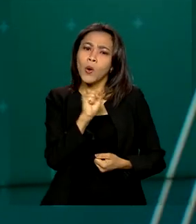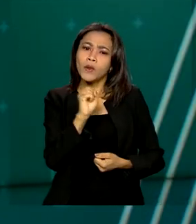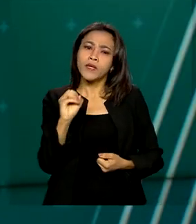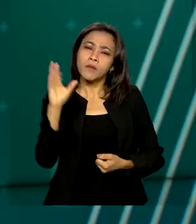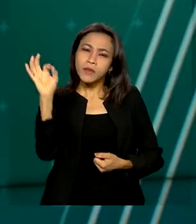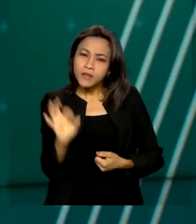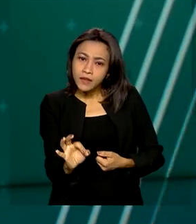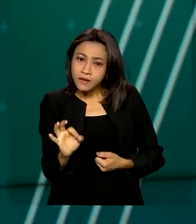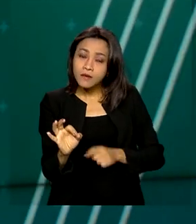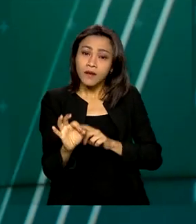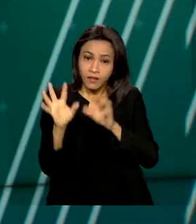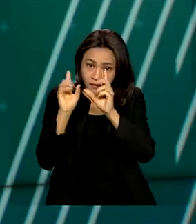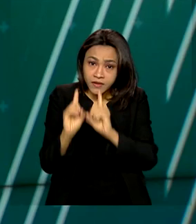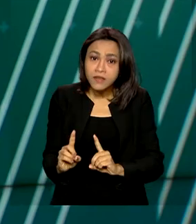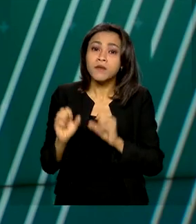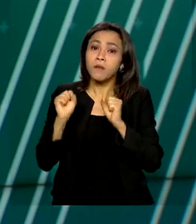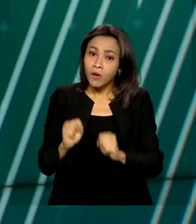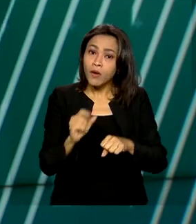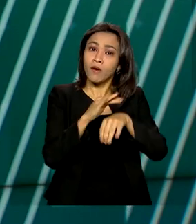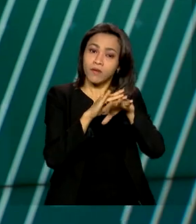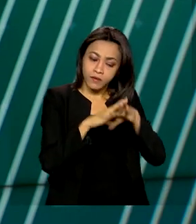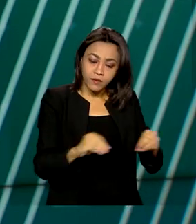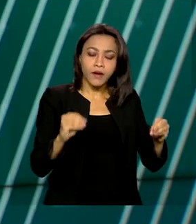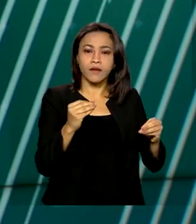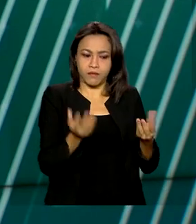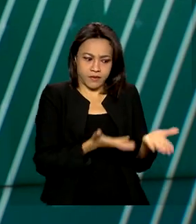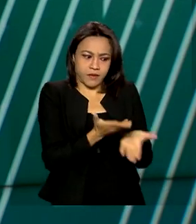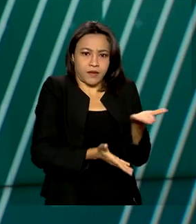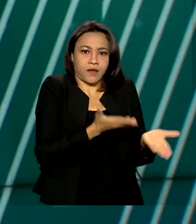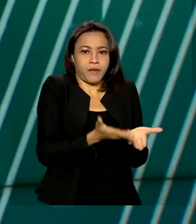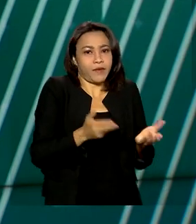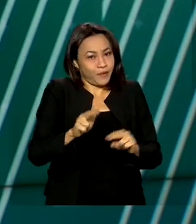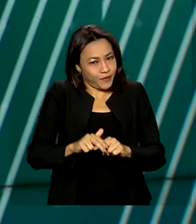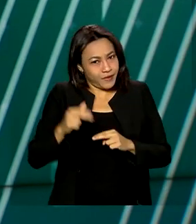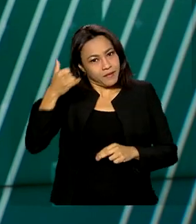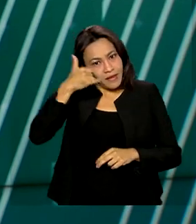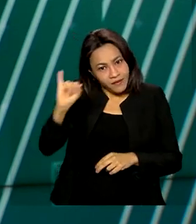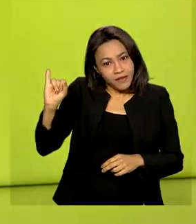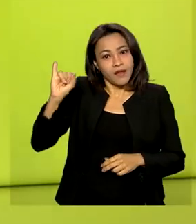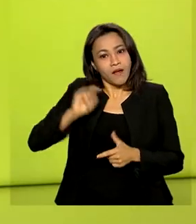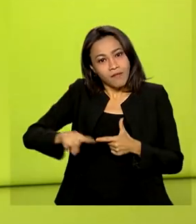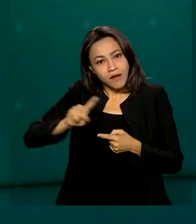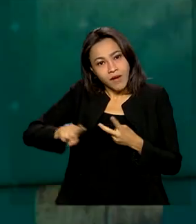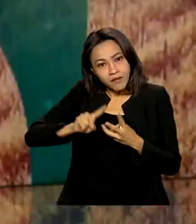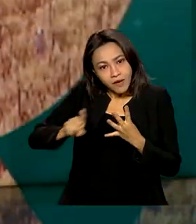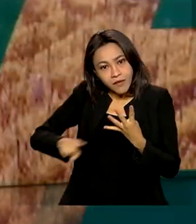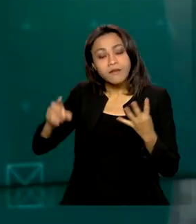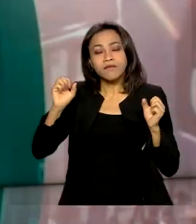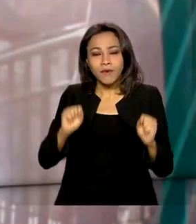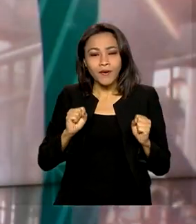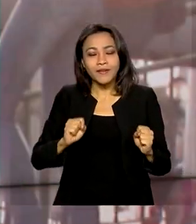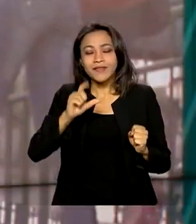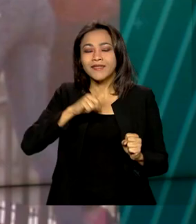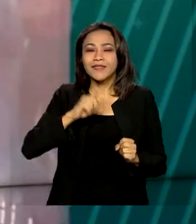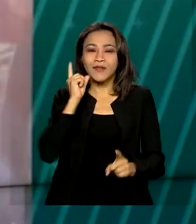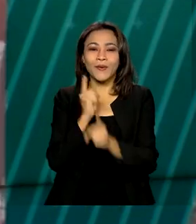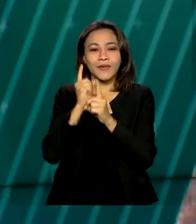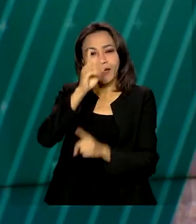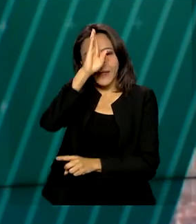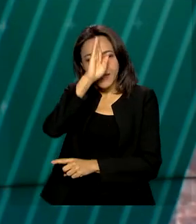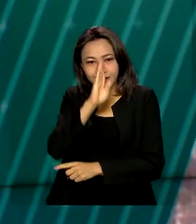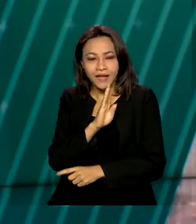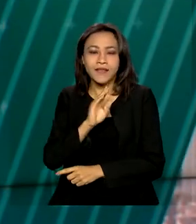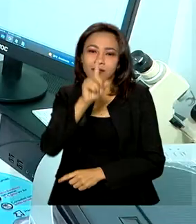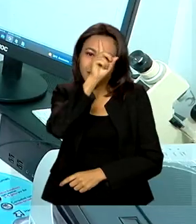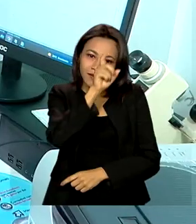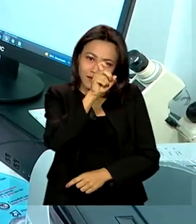deficiências podem ser curadas por meio de tratamentos é por isso que a prevenção é fundamental e pode ser encontrada de graça no Sistema